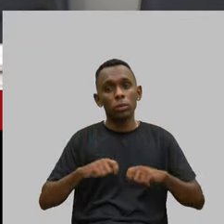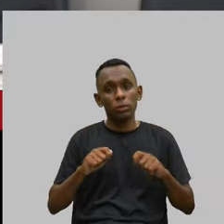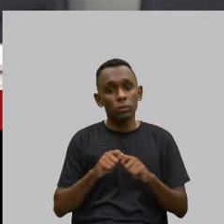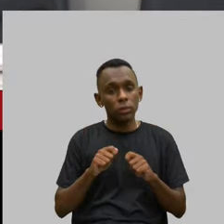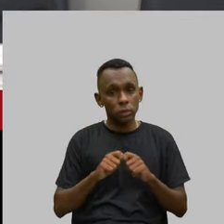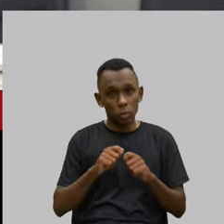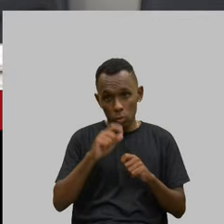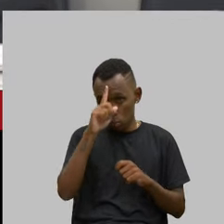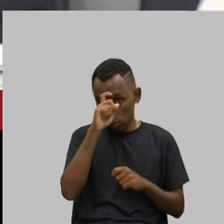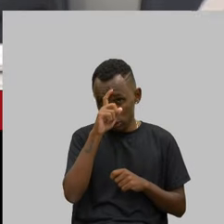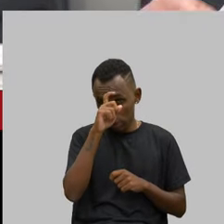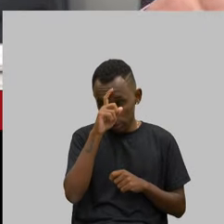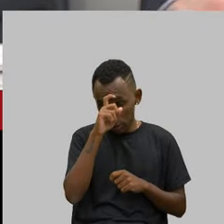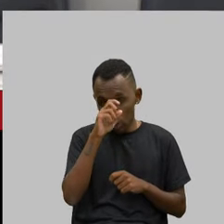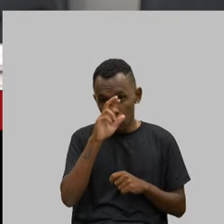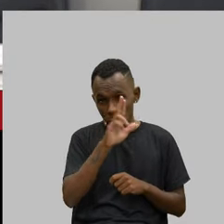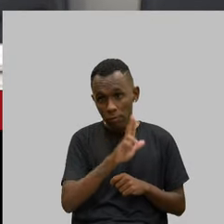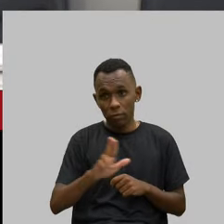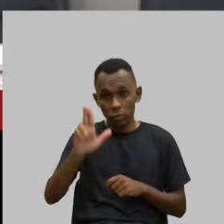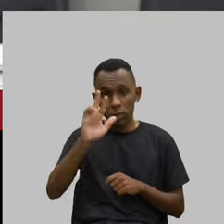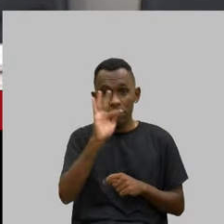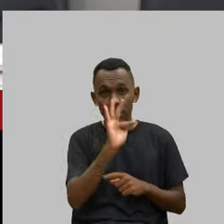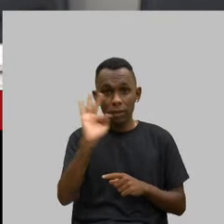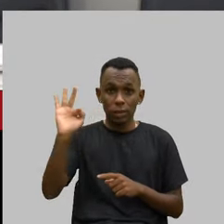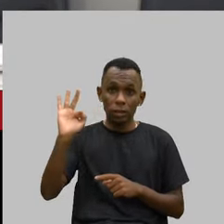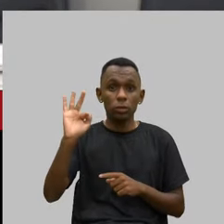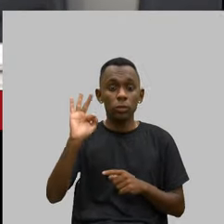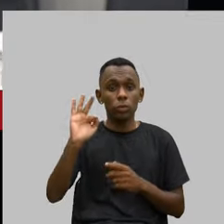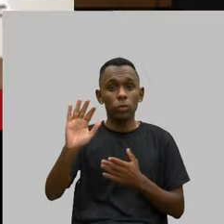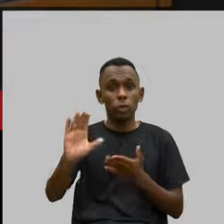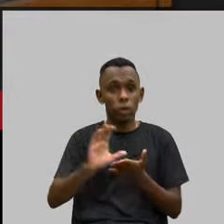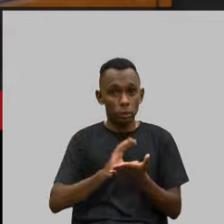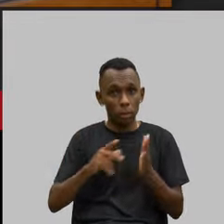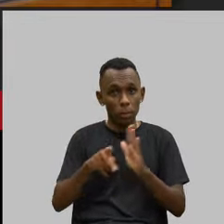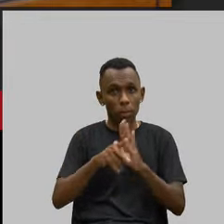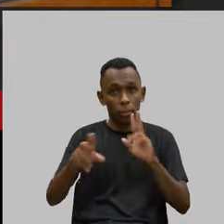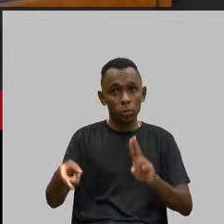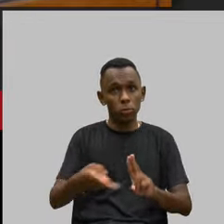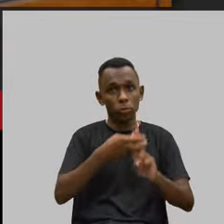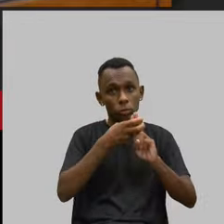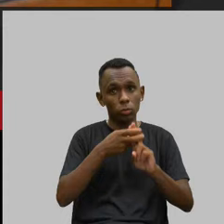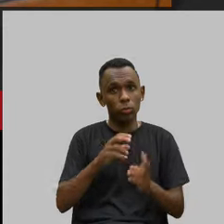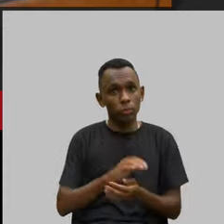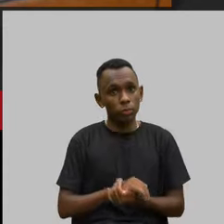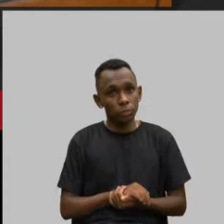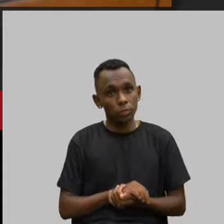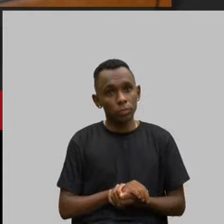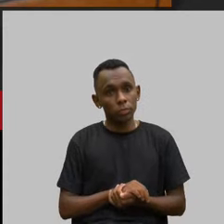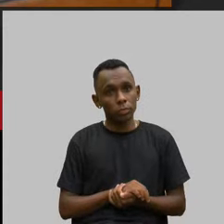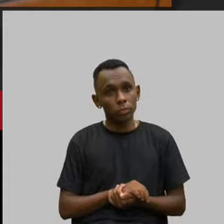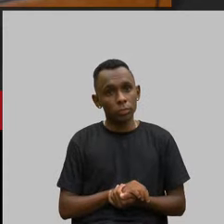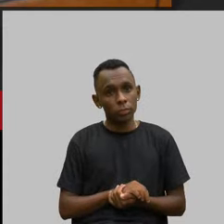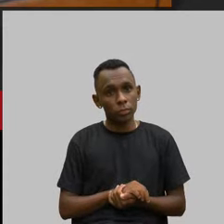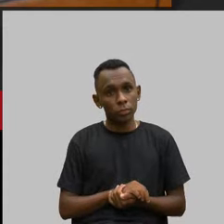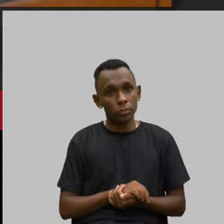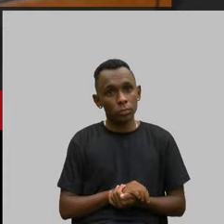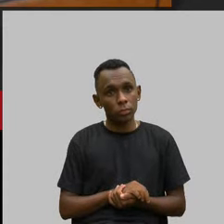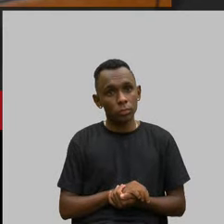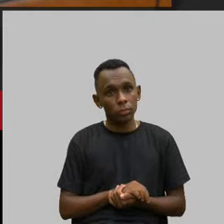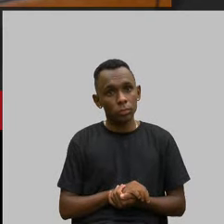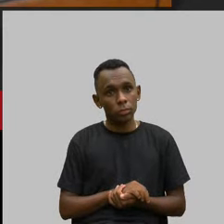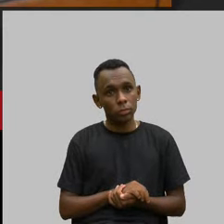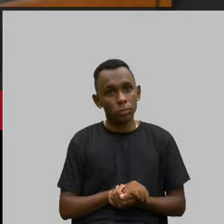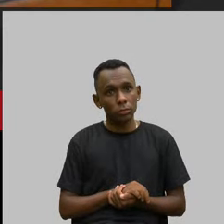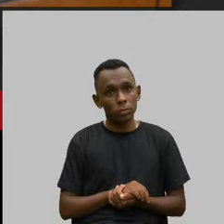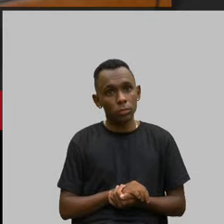hospitais universitários federais recebem recursos do SUS é até aqui o o meu o pessoal me deu um apoio aqui